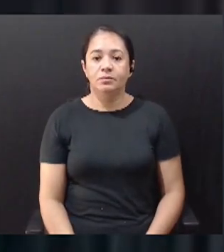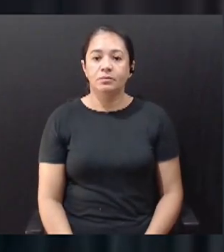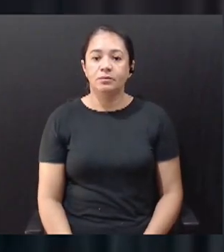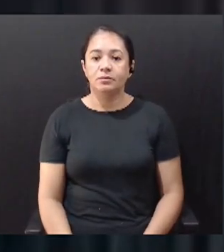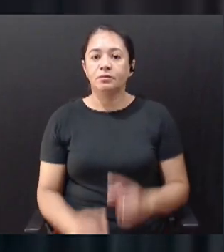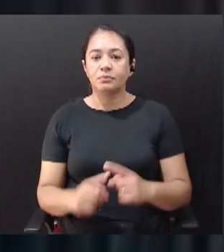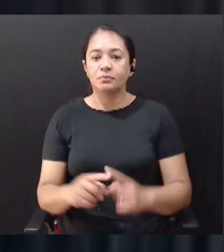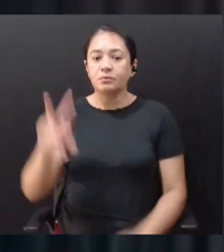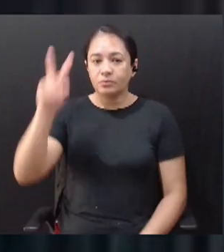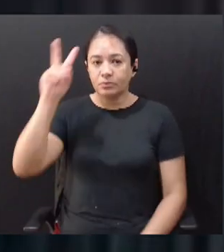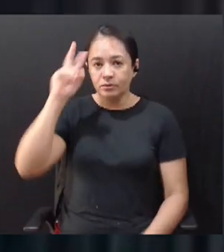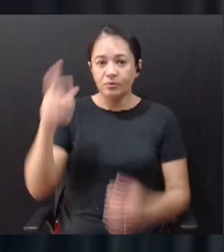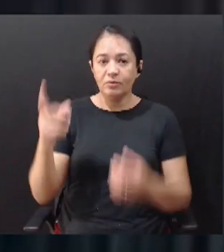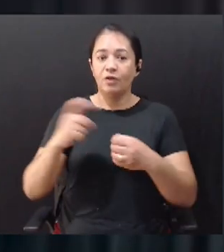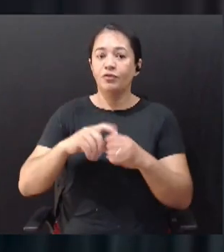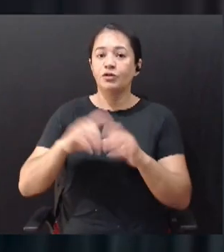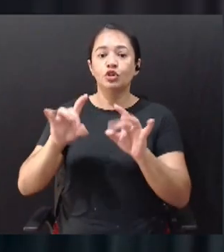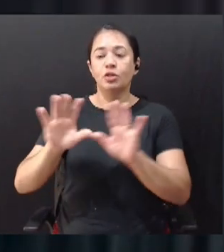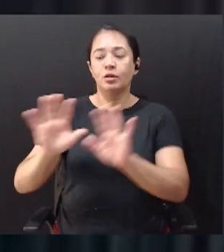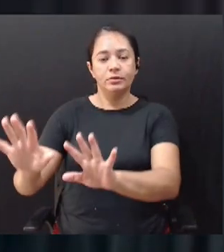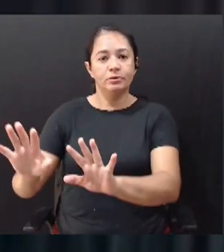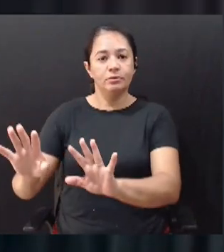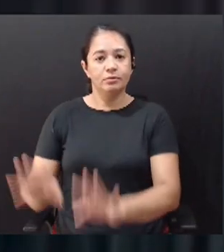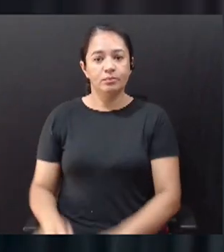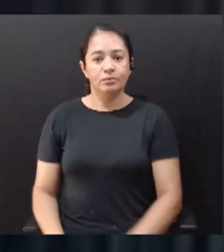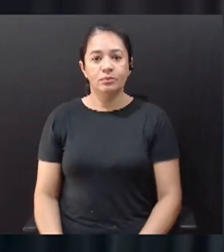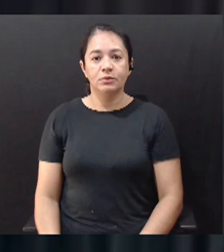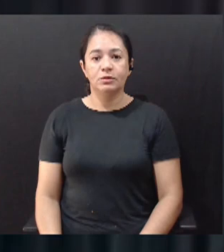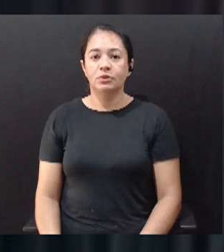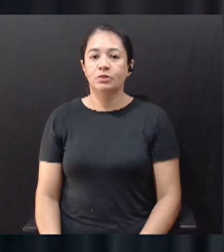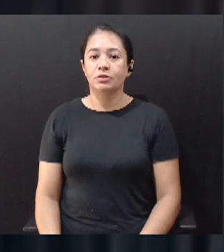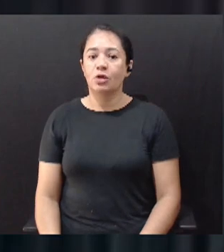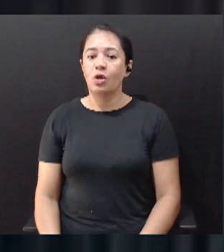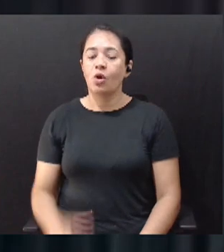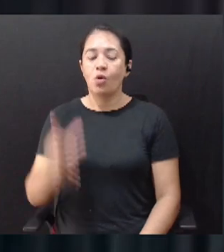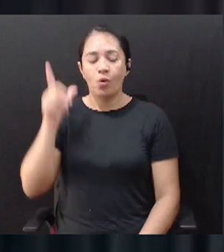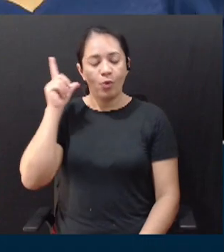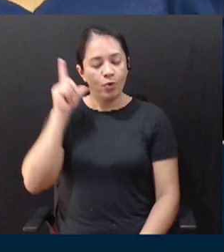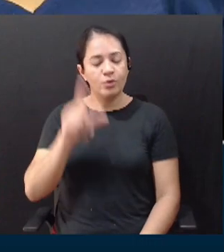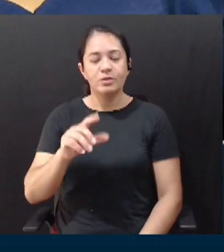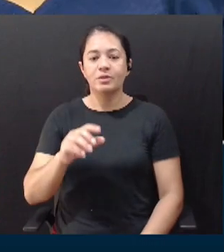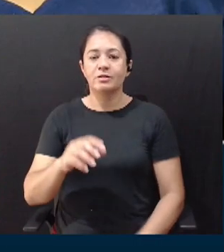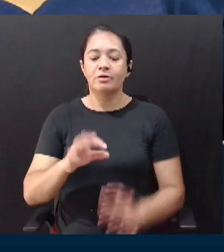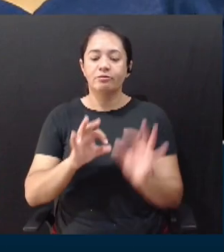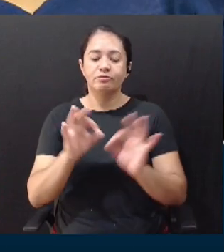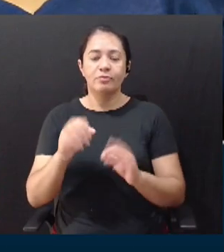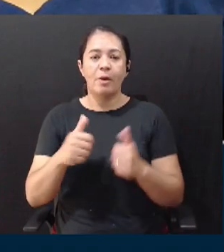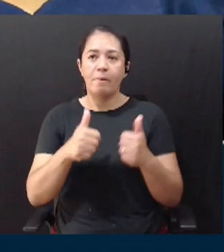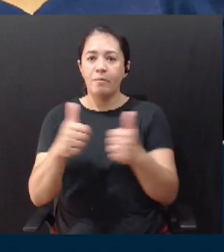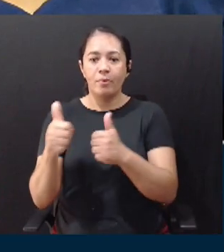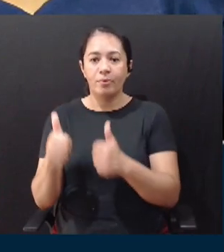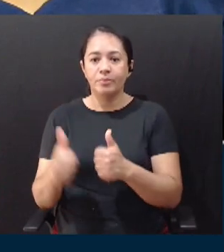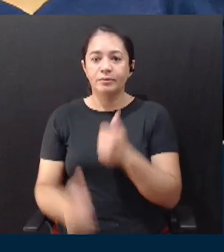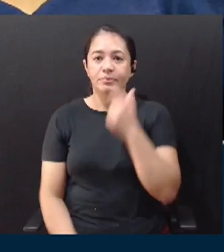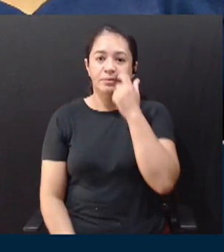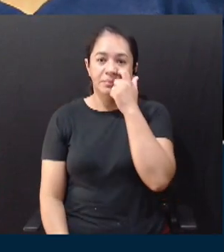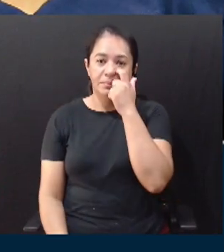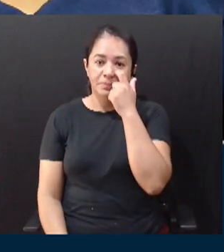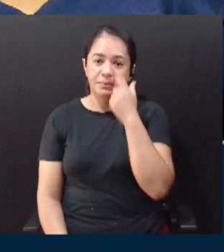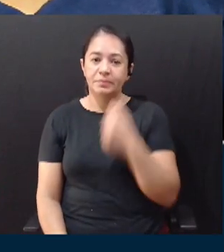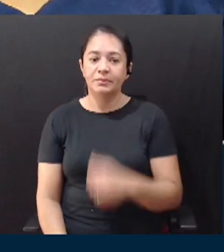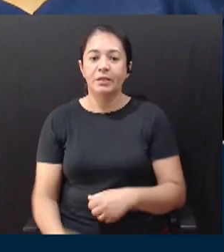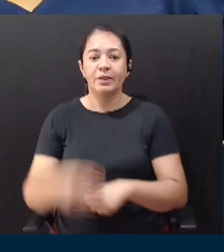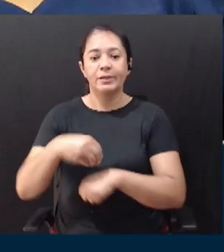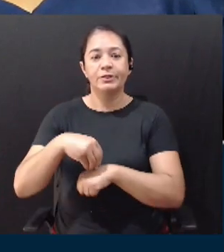volte a olhar para isso, né? Então, com certeza, o planejamento faz total diferença. Muito bom, olha só, né, que dica legal você